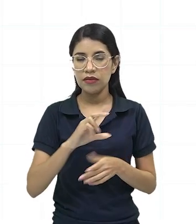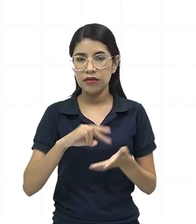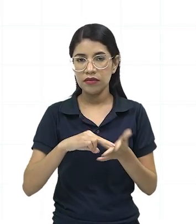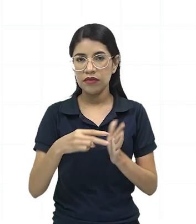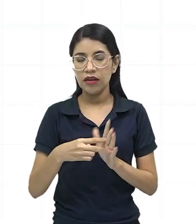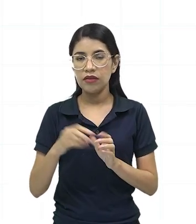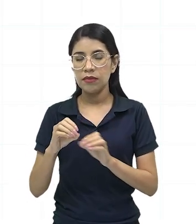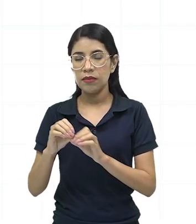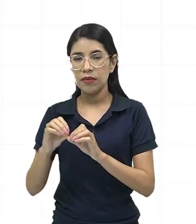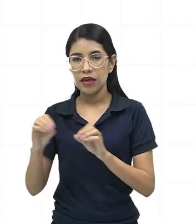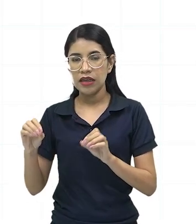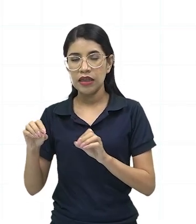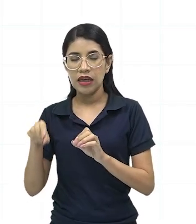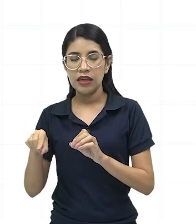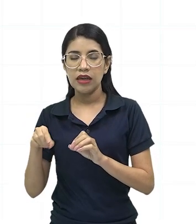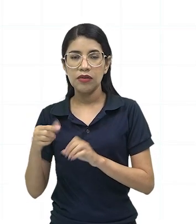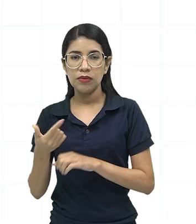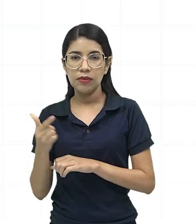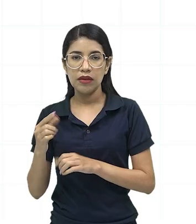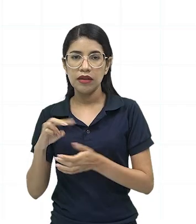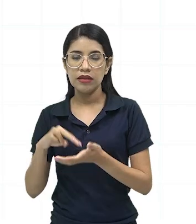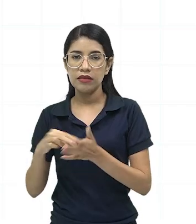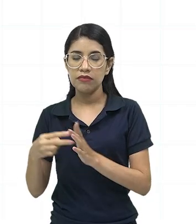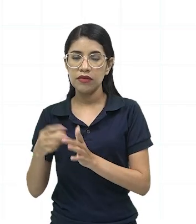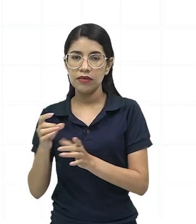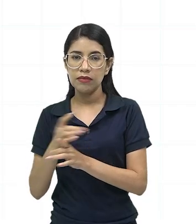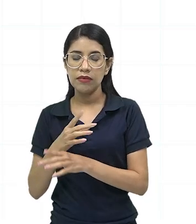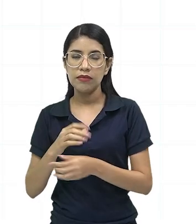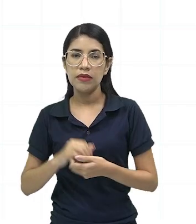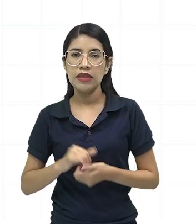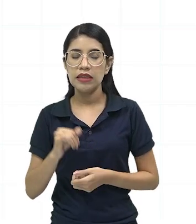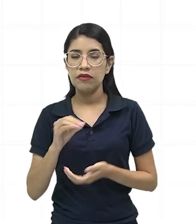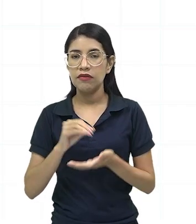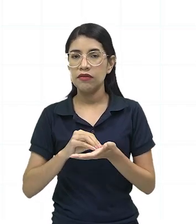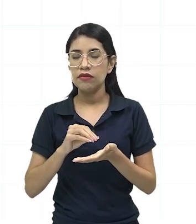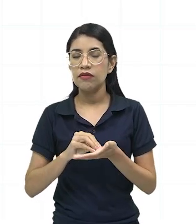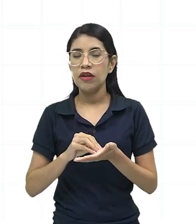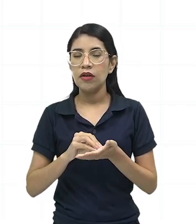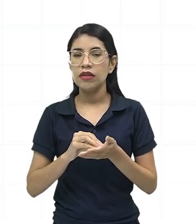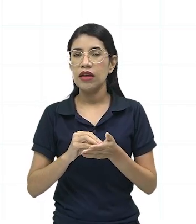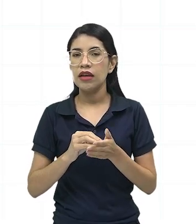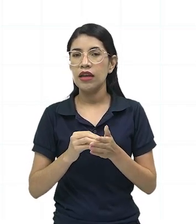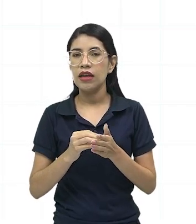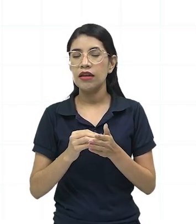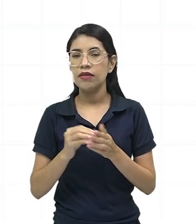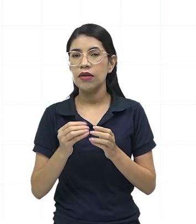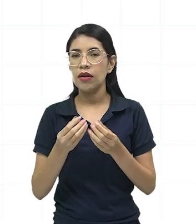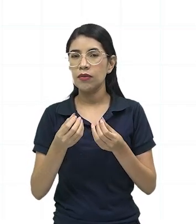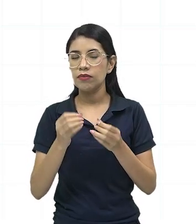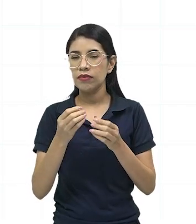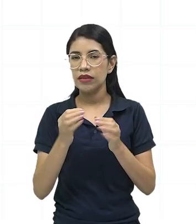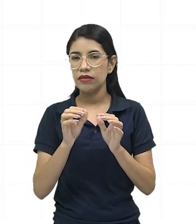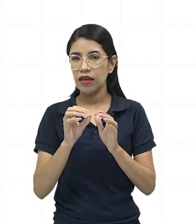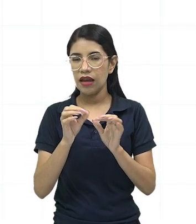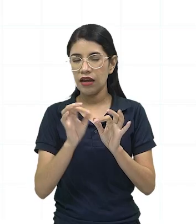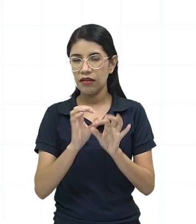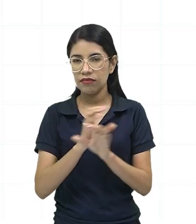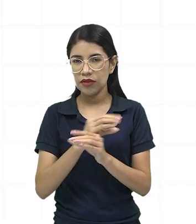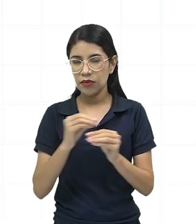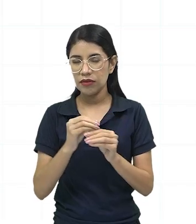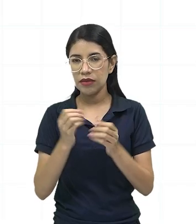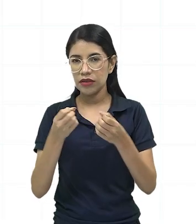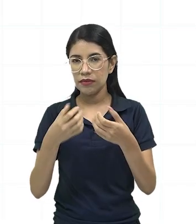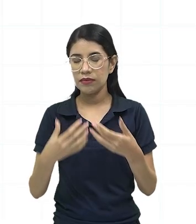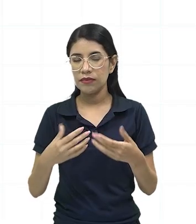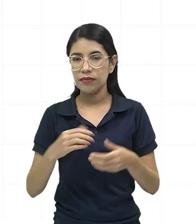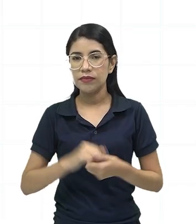oração subordinada não tem autonomia, como a gente vê aí, sintática e semântica, ou seja, sintática ali no nosso período e semântica,